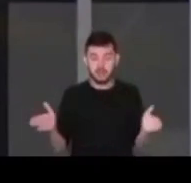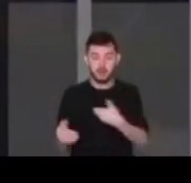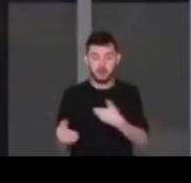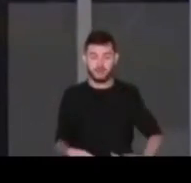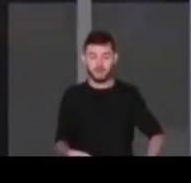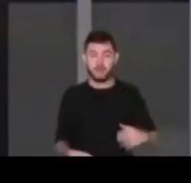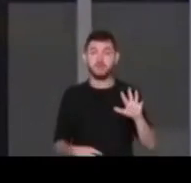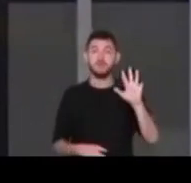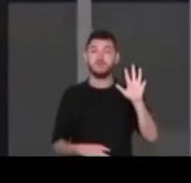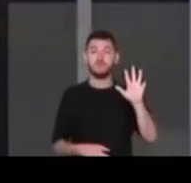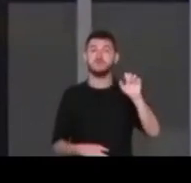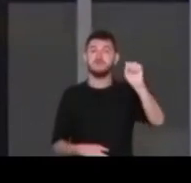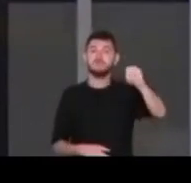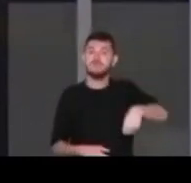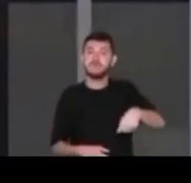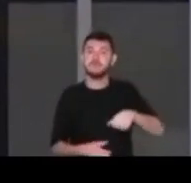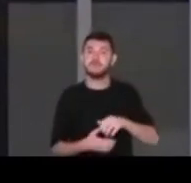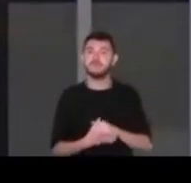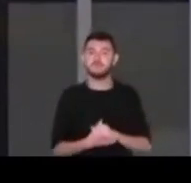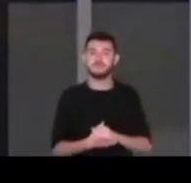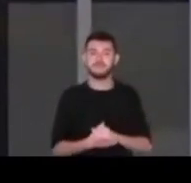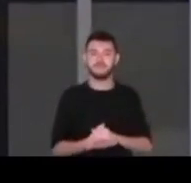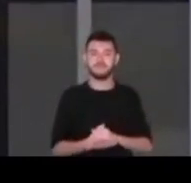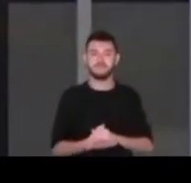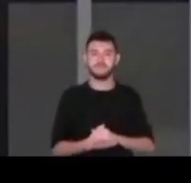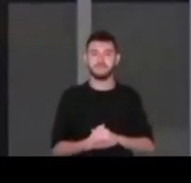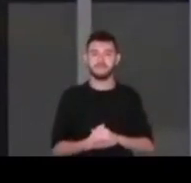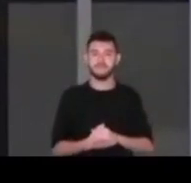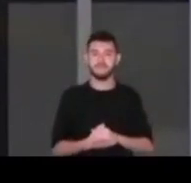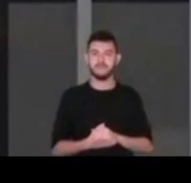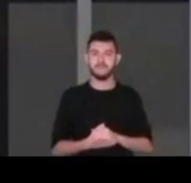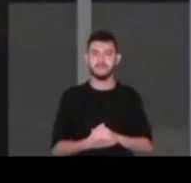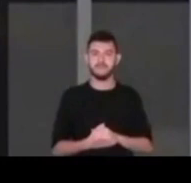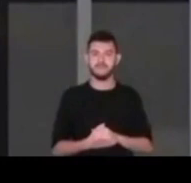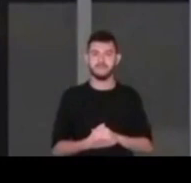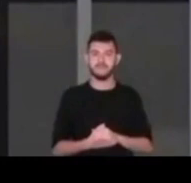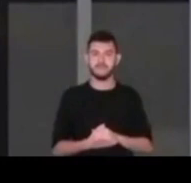Sim, o relatório do GSI,